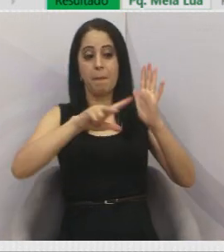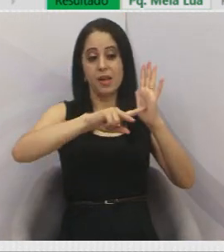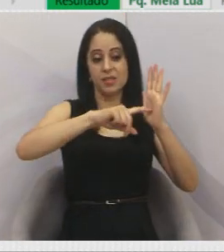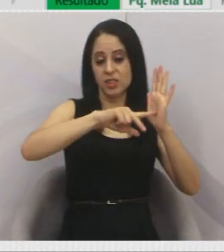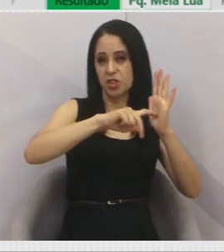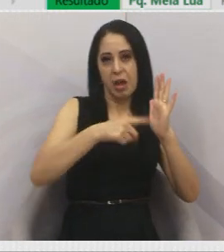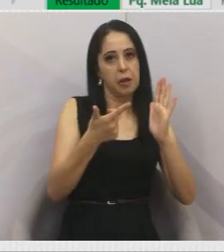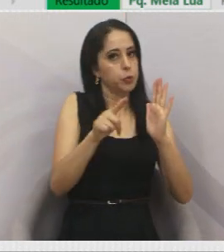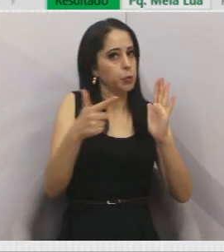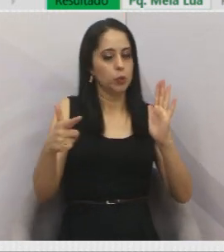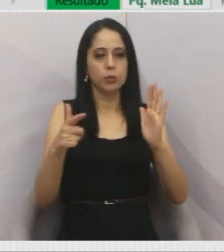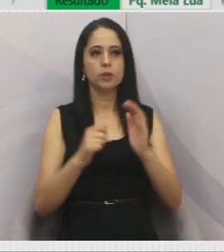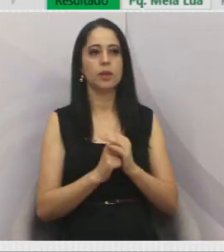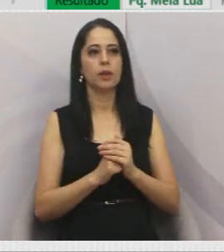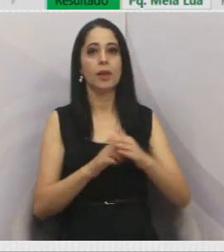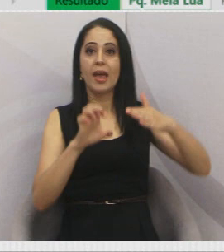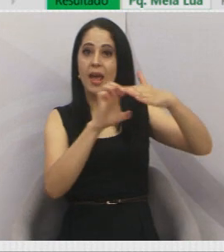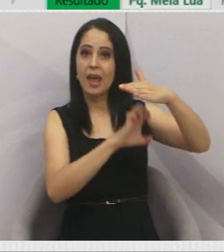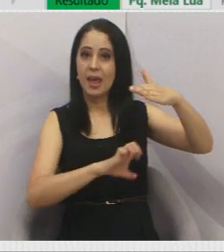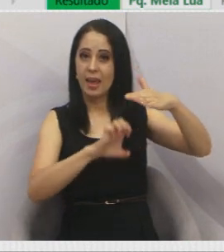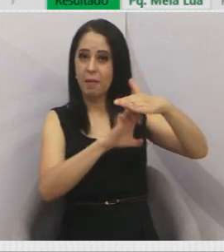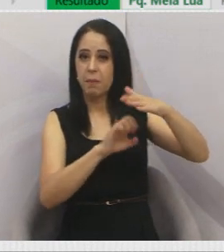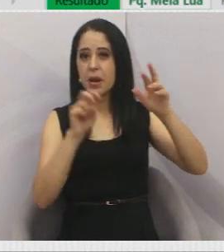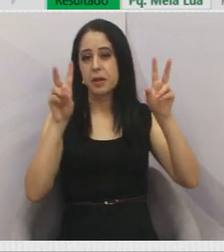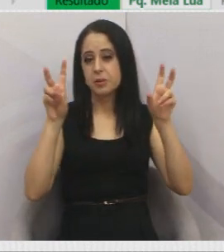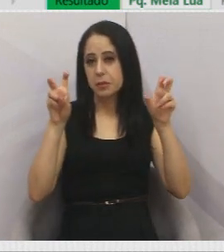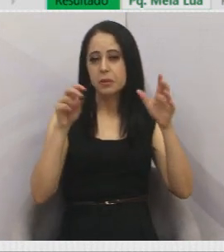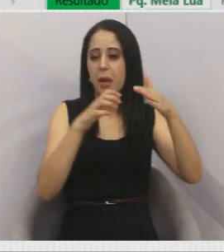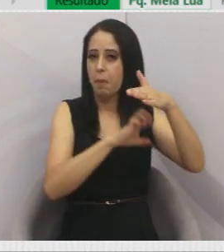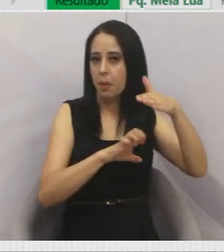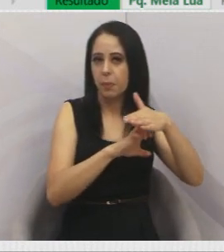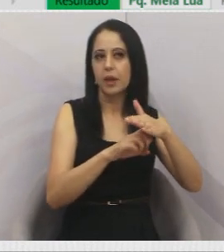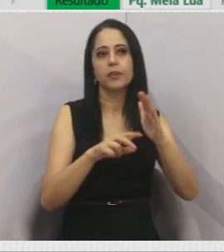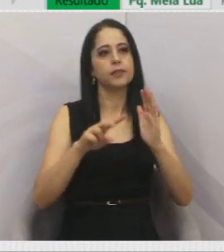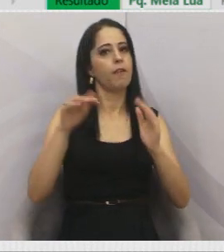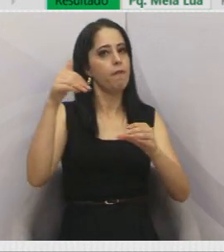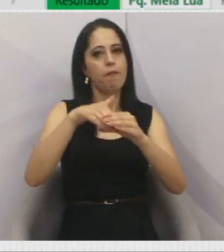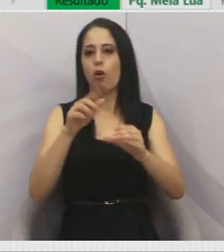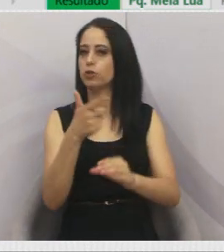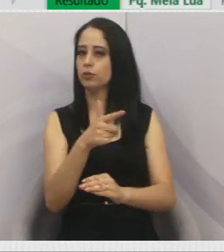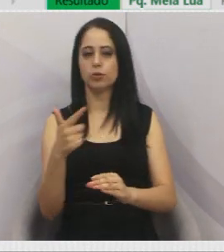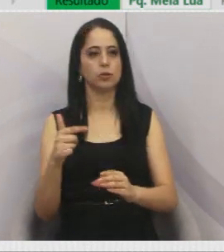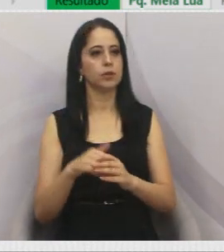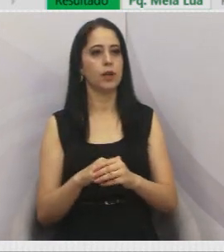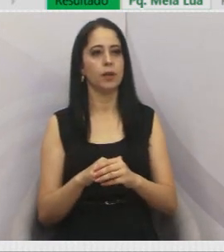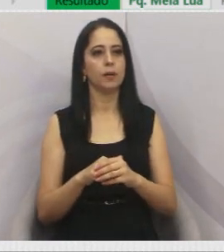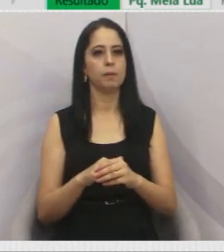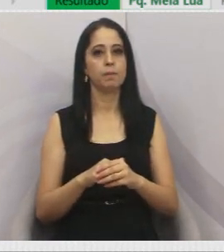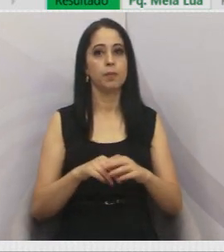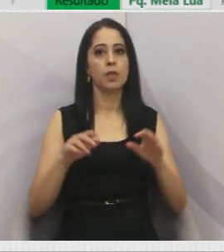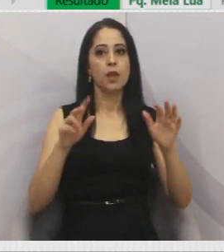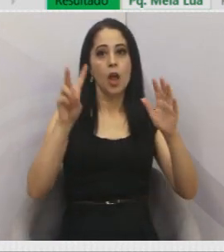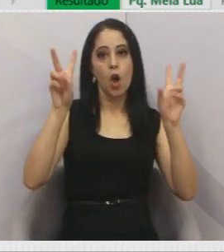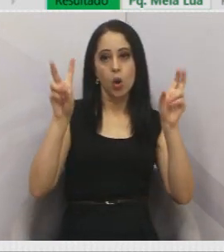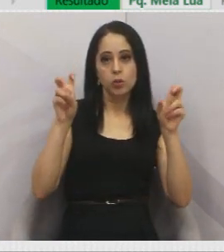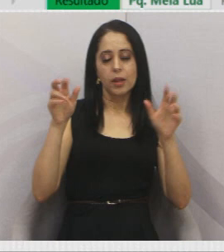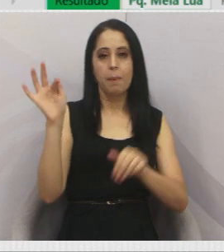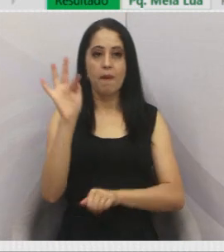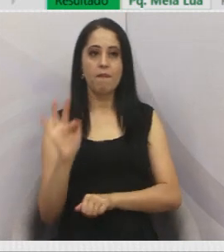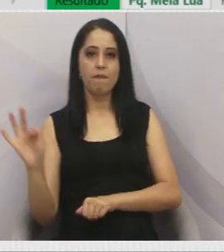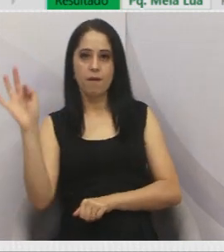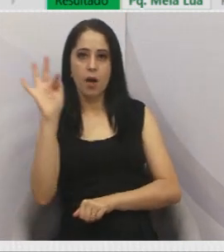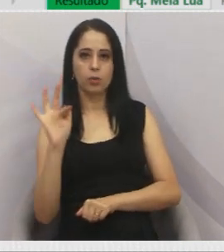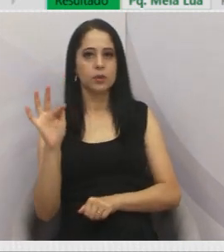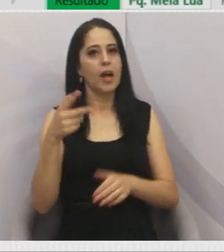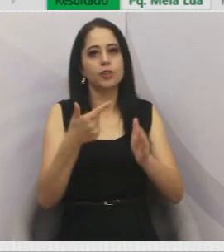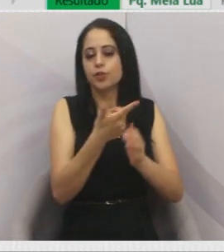em branco. Empresas e ou entidades profissionais, voto em branco. Entidades acadêmicas e de pesquisas,